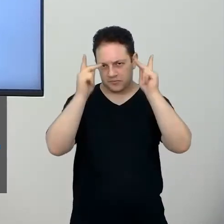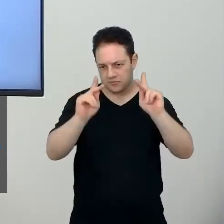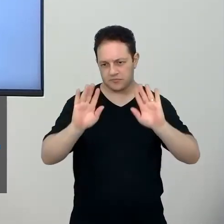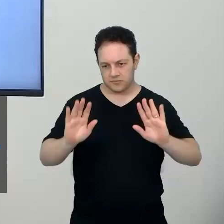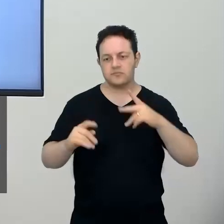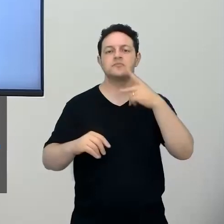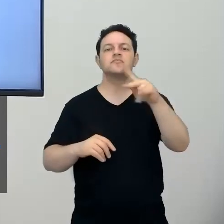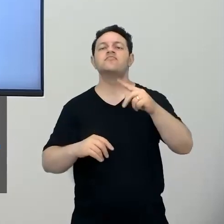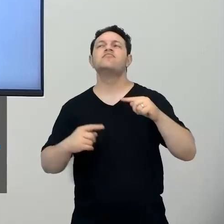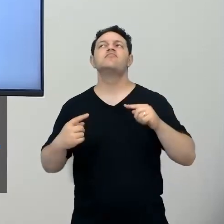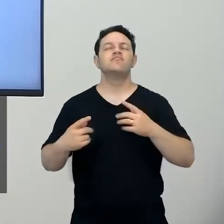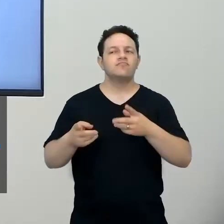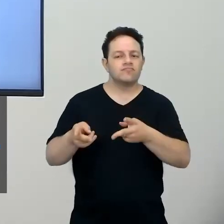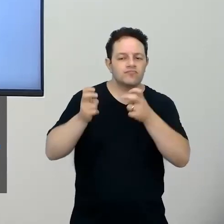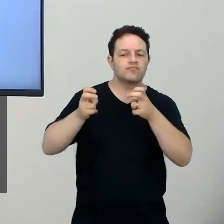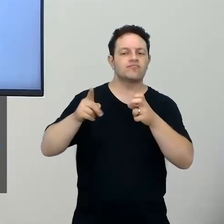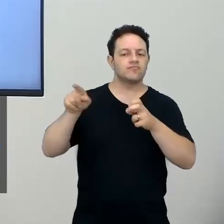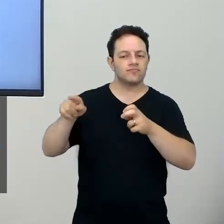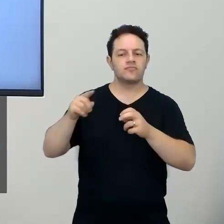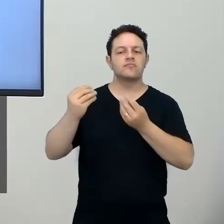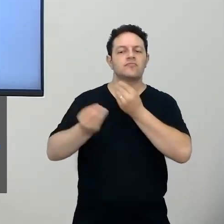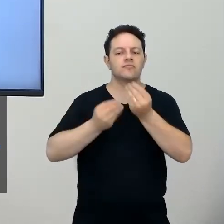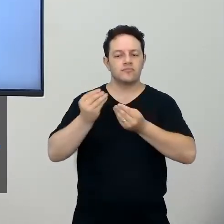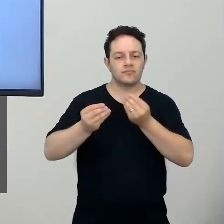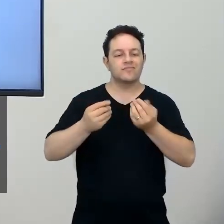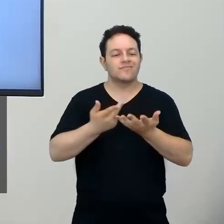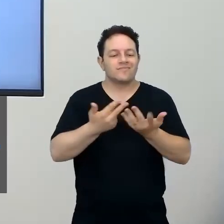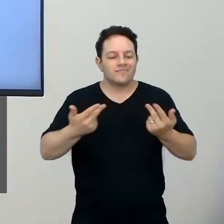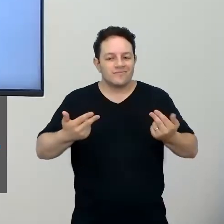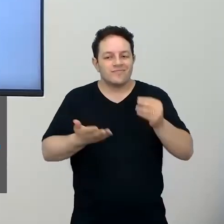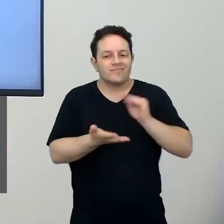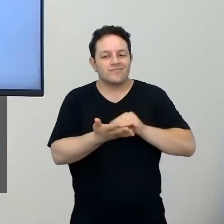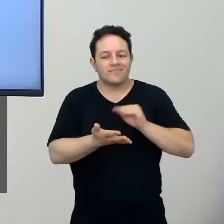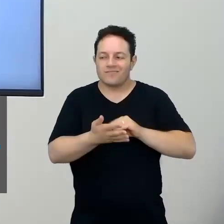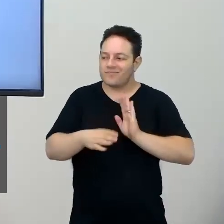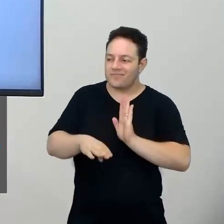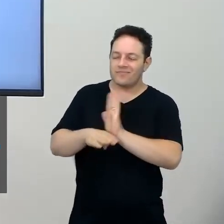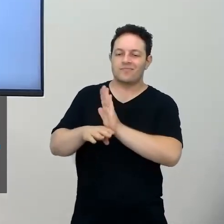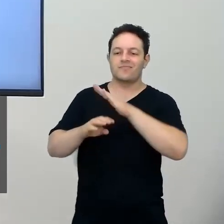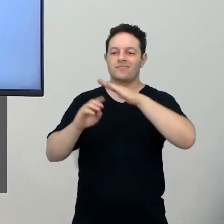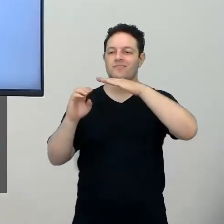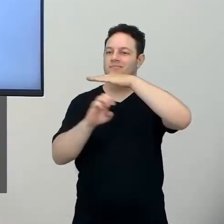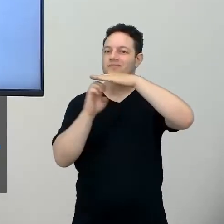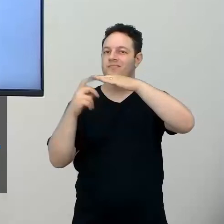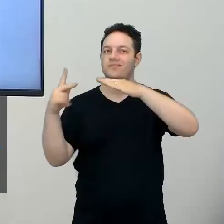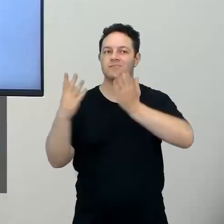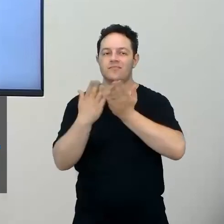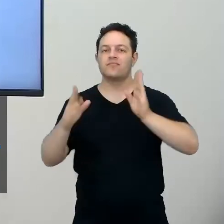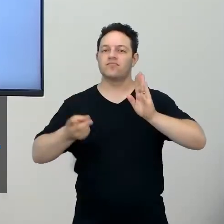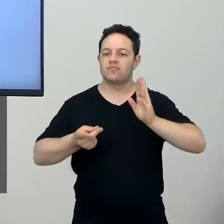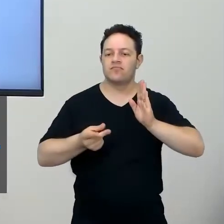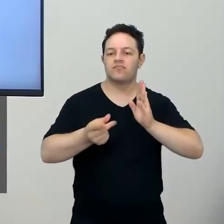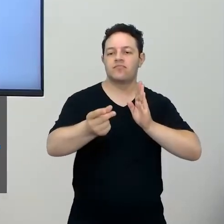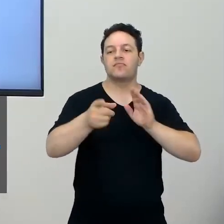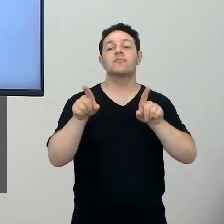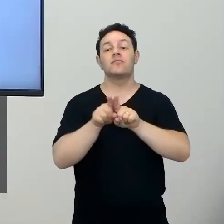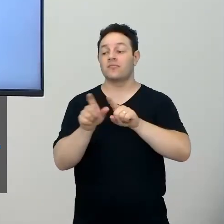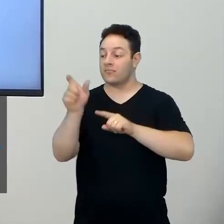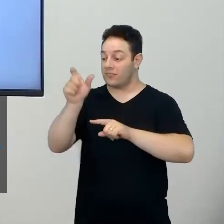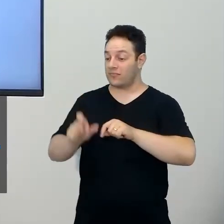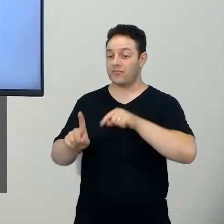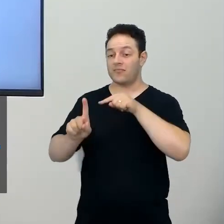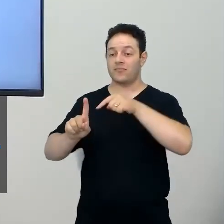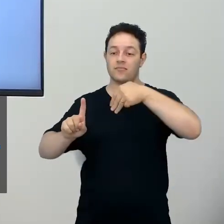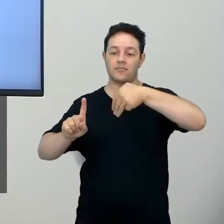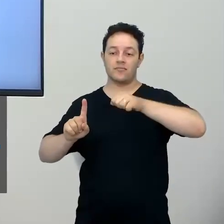você localizou em relação a coisas que faltaram para o empreendimento e para o Marcos. Mas, gente, presta atenção.